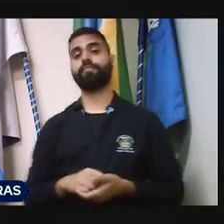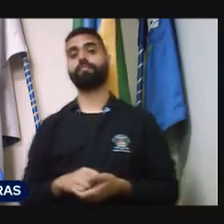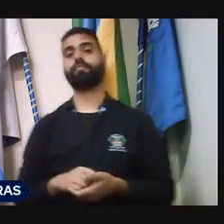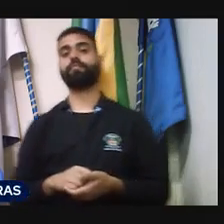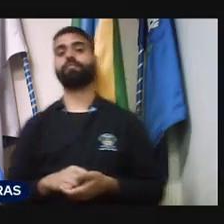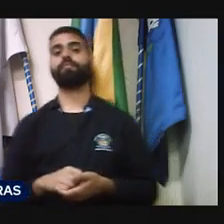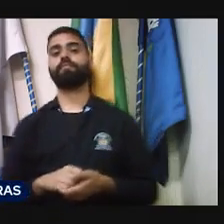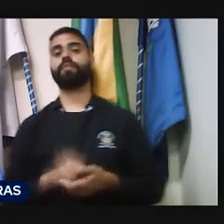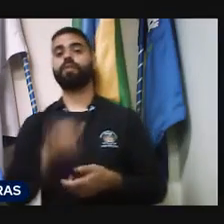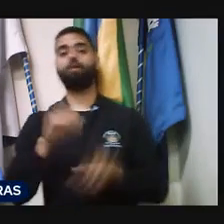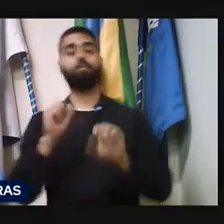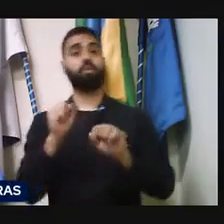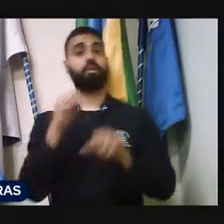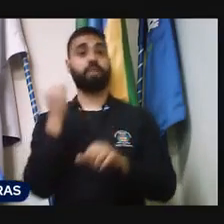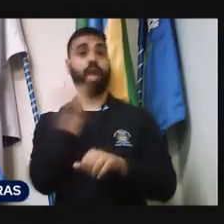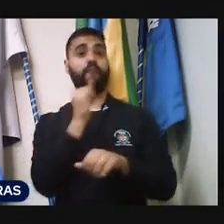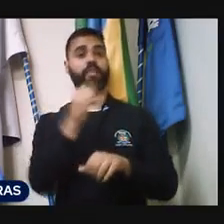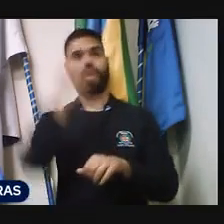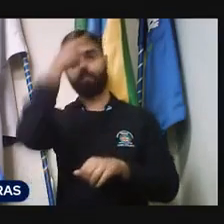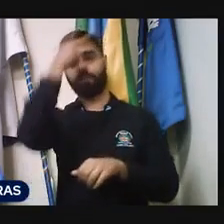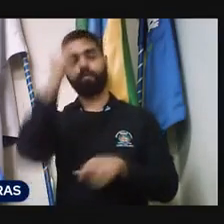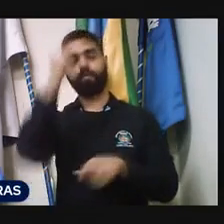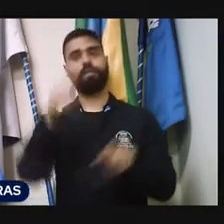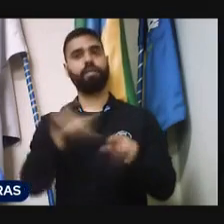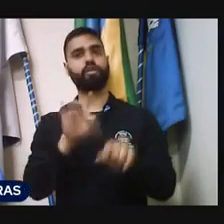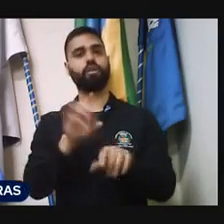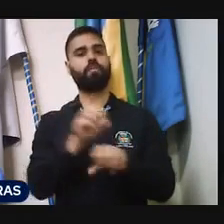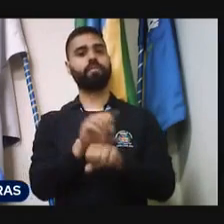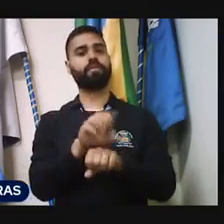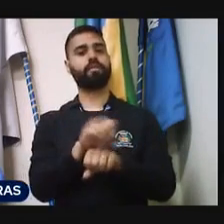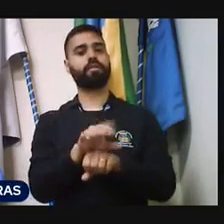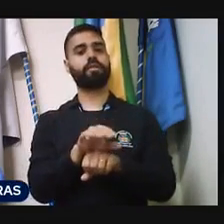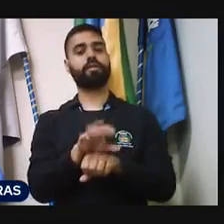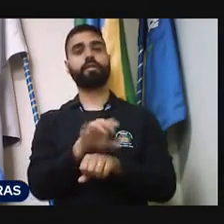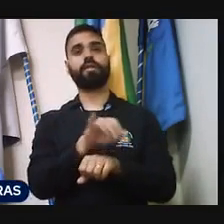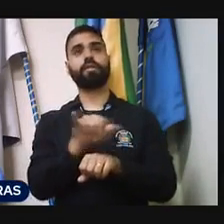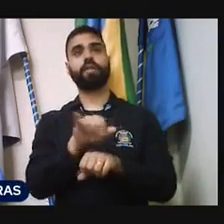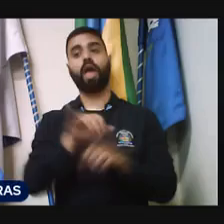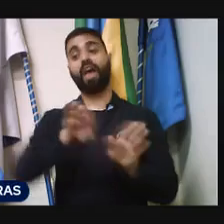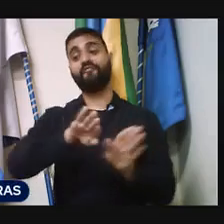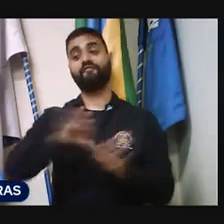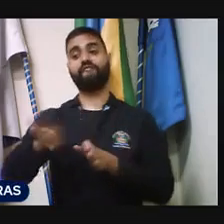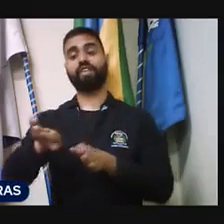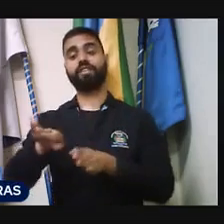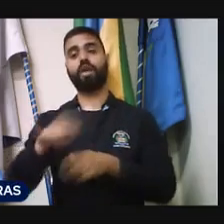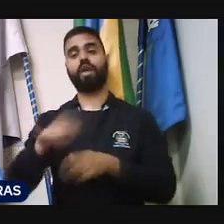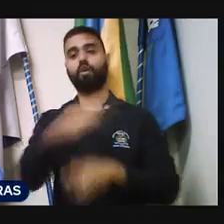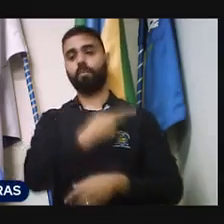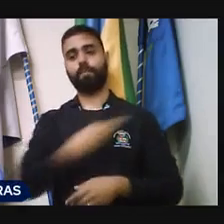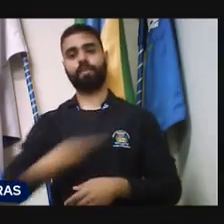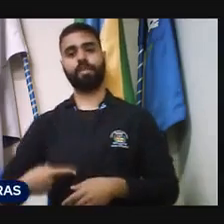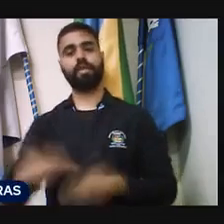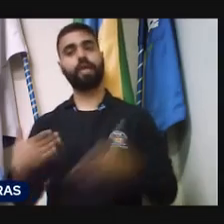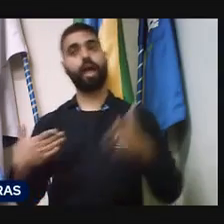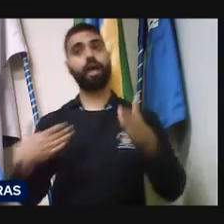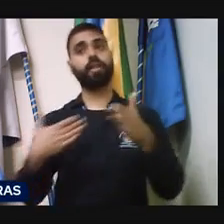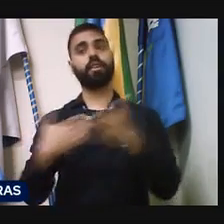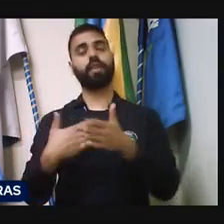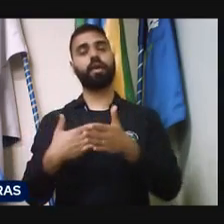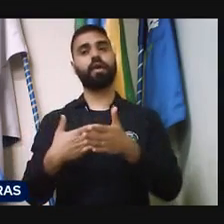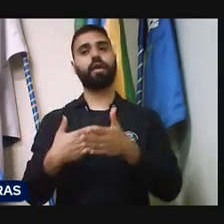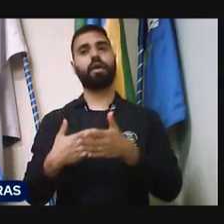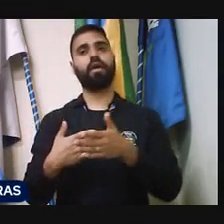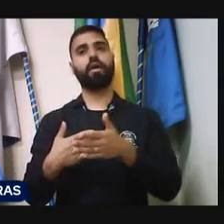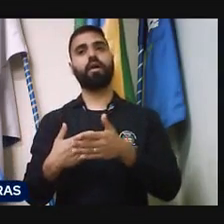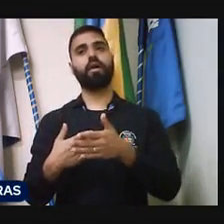e se você puder repassar o Fernandinho Fernandinho Os Prefeito que se afaste esse presidente nesse momento até que realmente